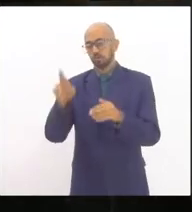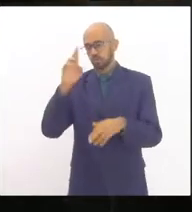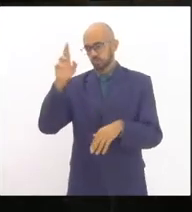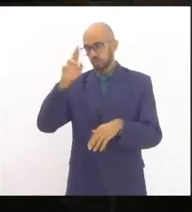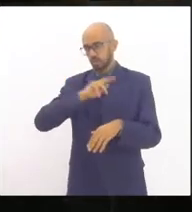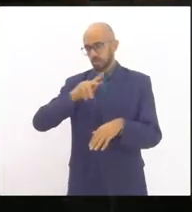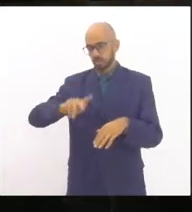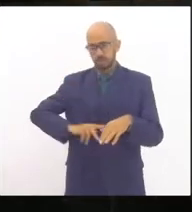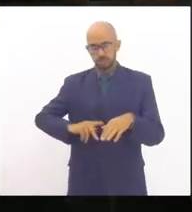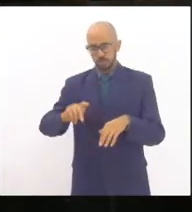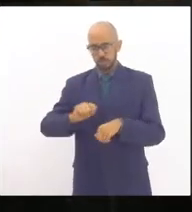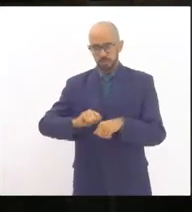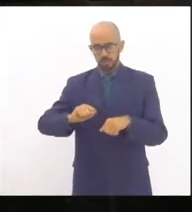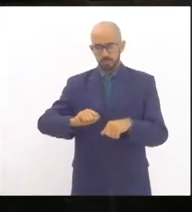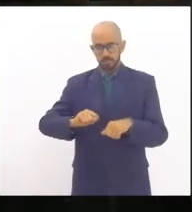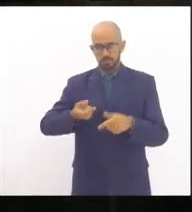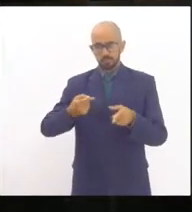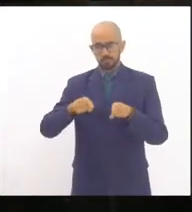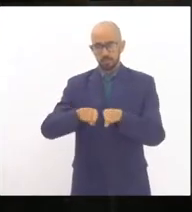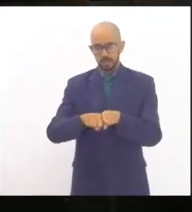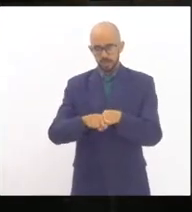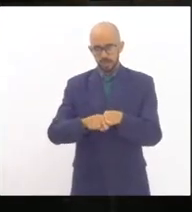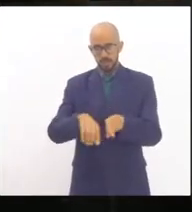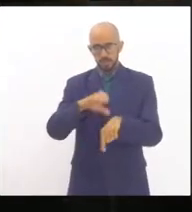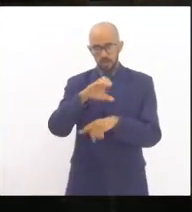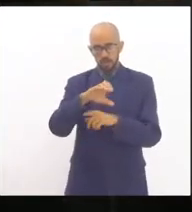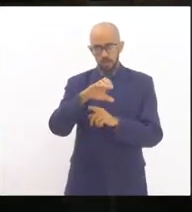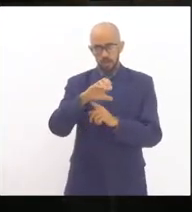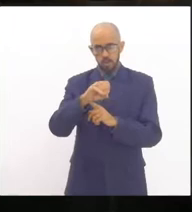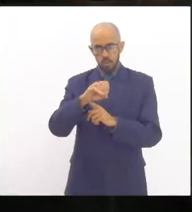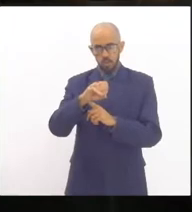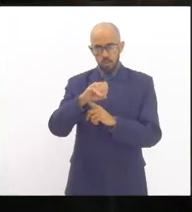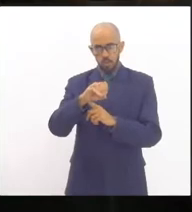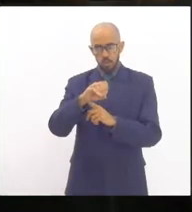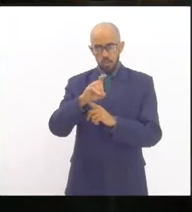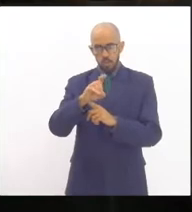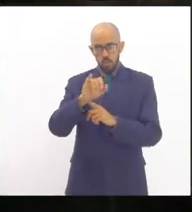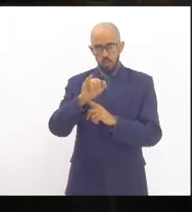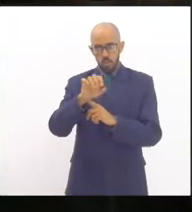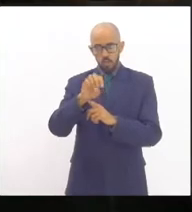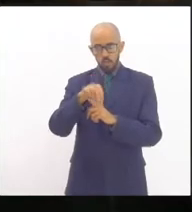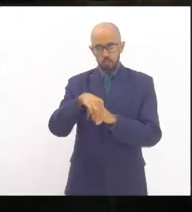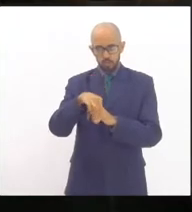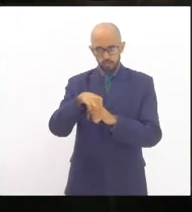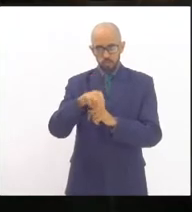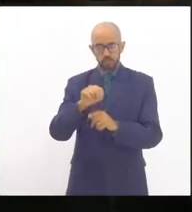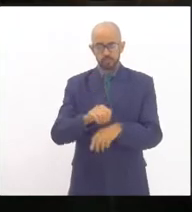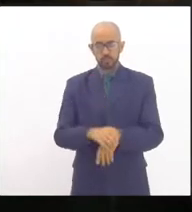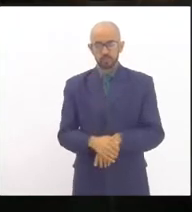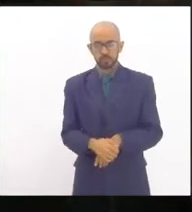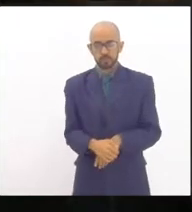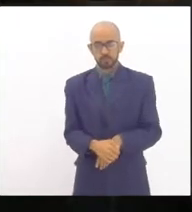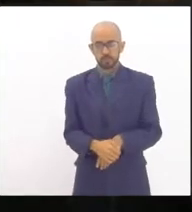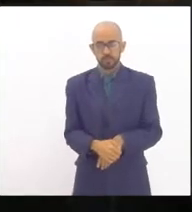e em parceria com a codin os incentivos fiscais dados pelo coaching